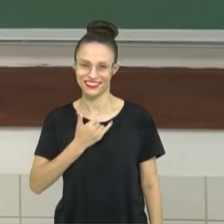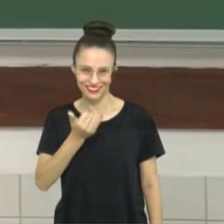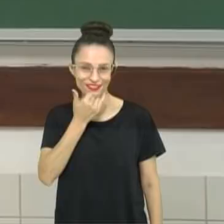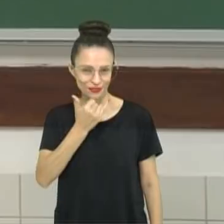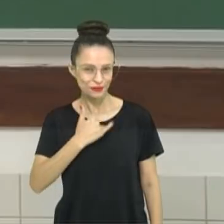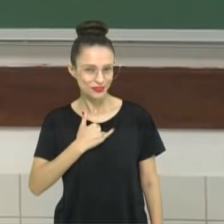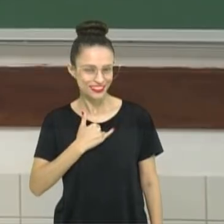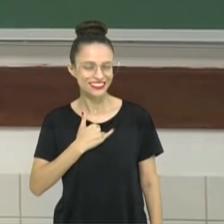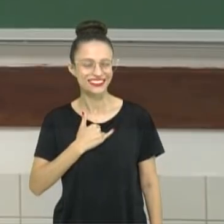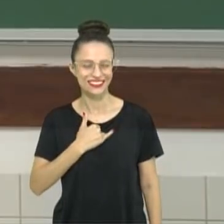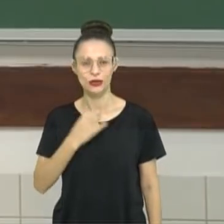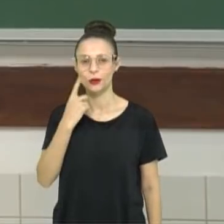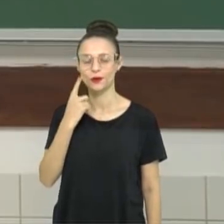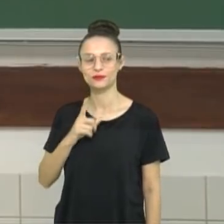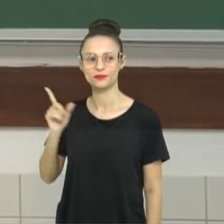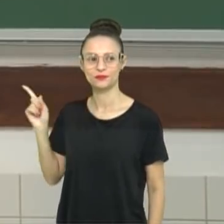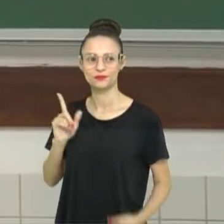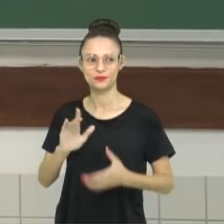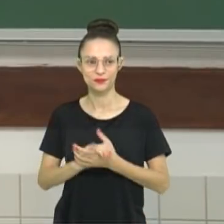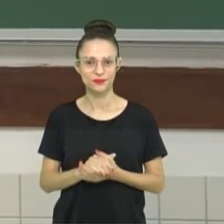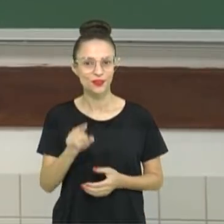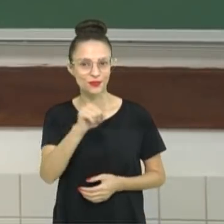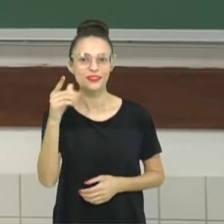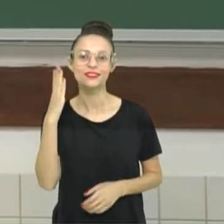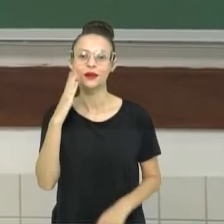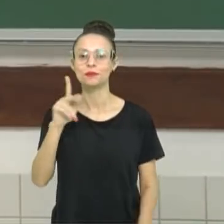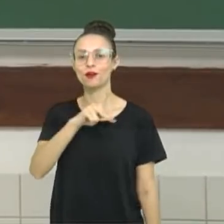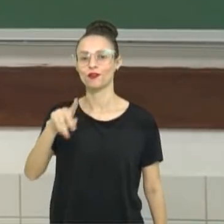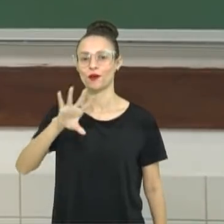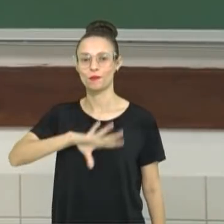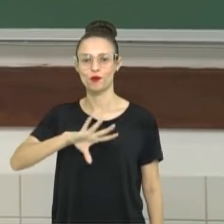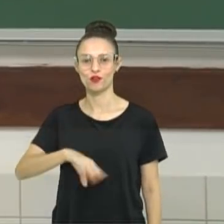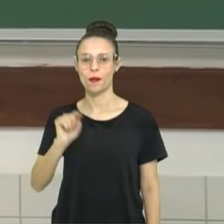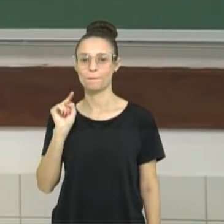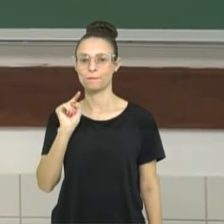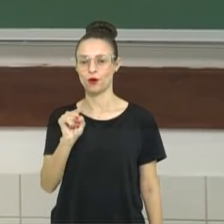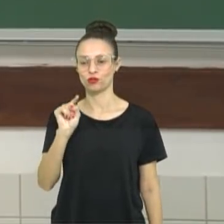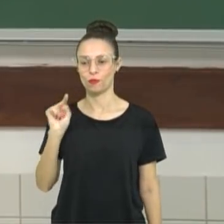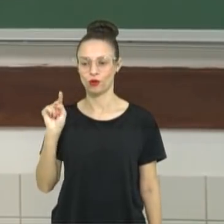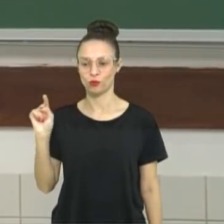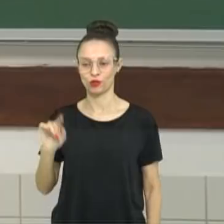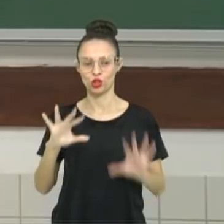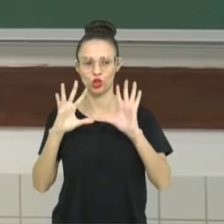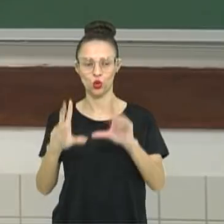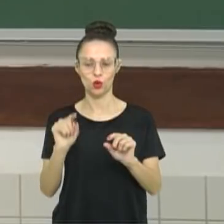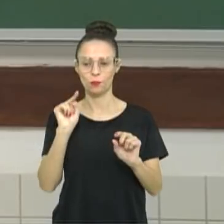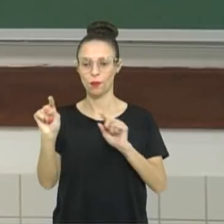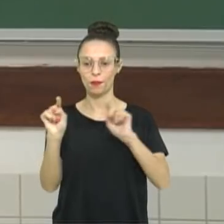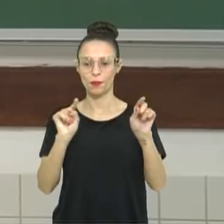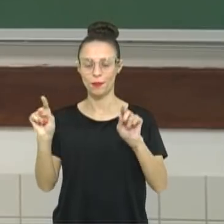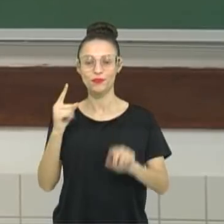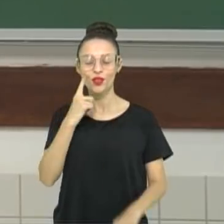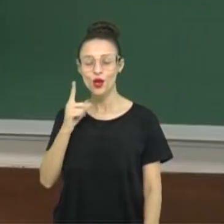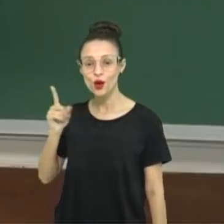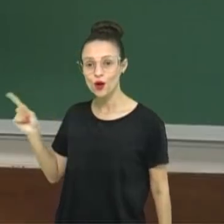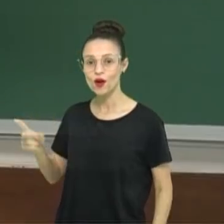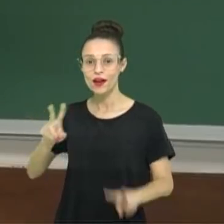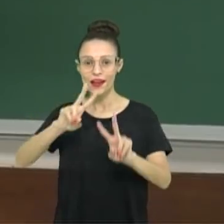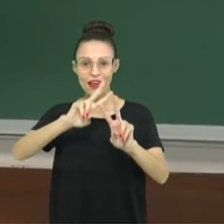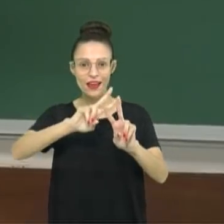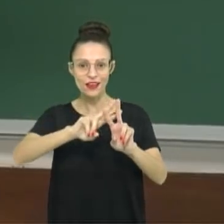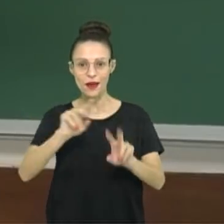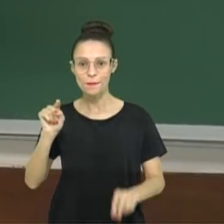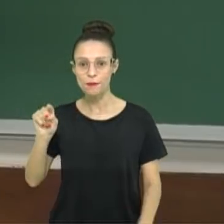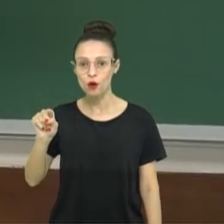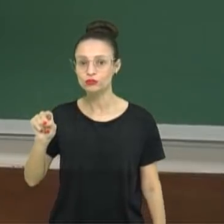desculpa. Ó, vocês sabem que o professor de português põe ponto em tudo, né? Aqui nesse hashtag tem um pontinho